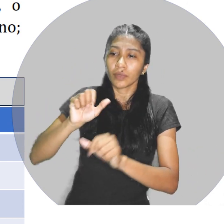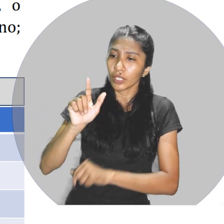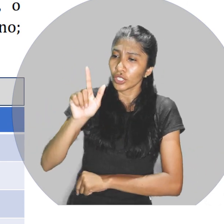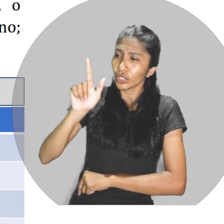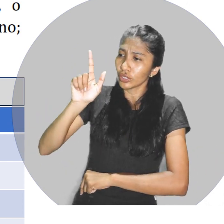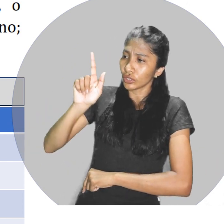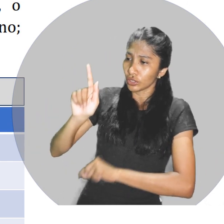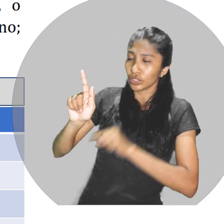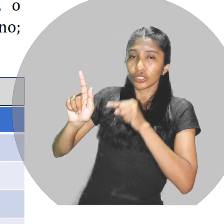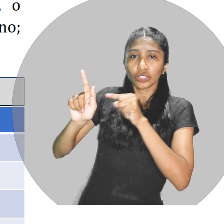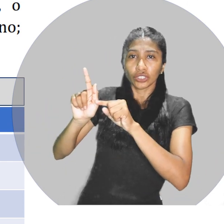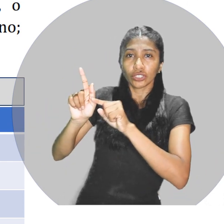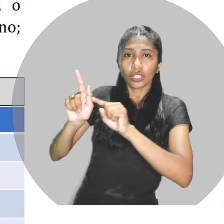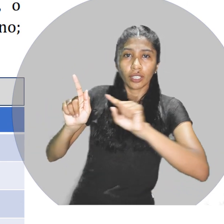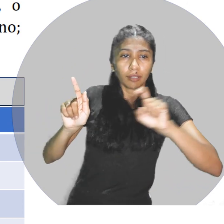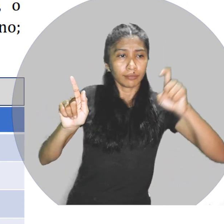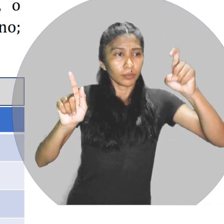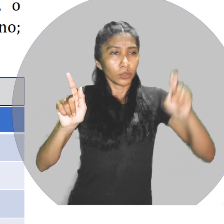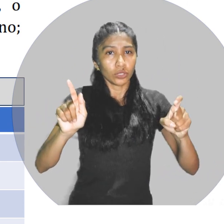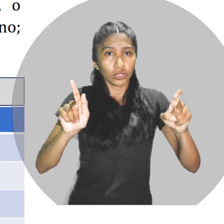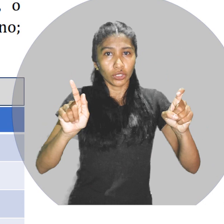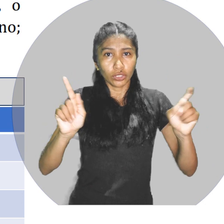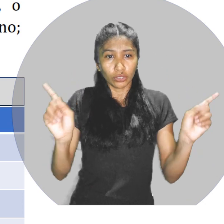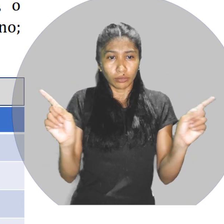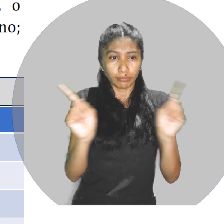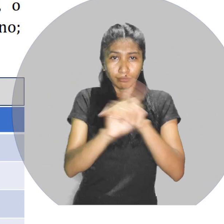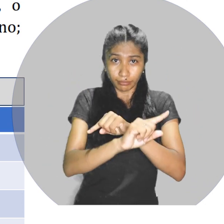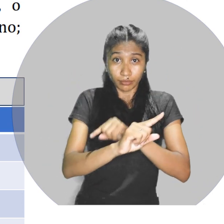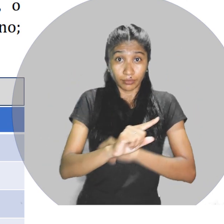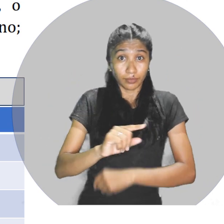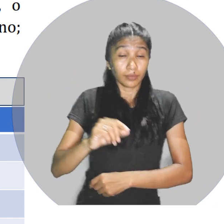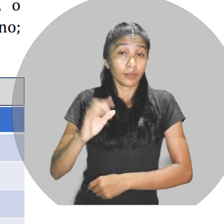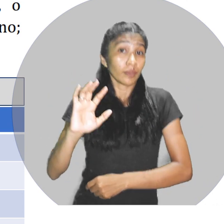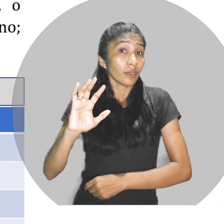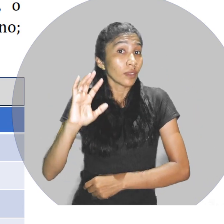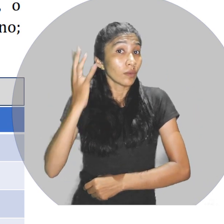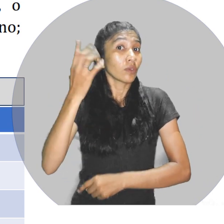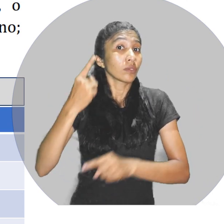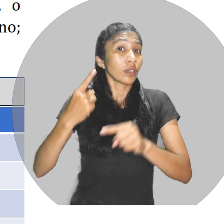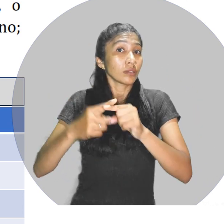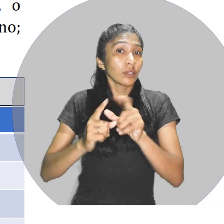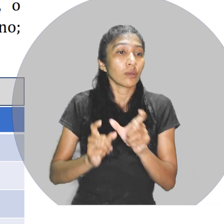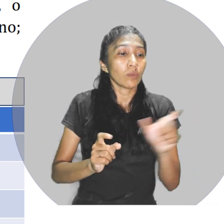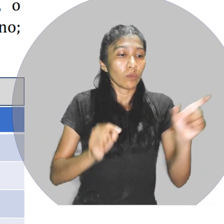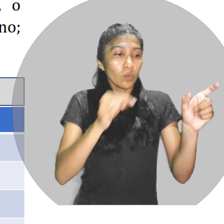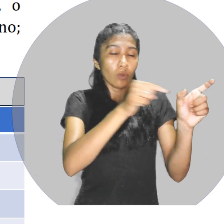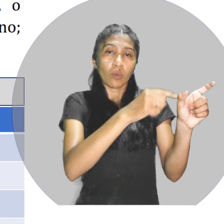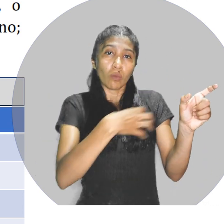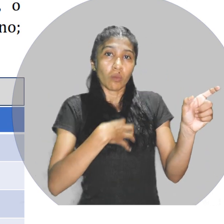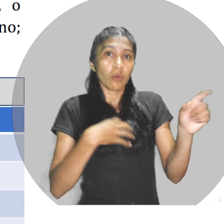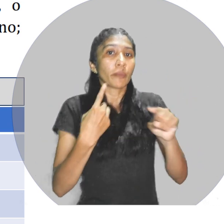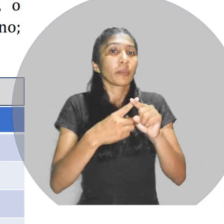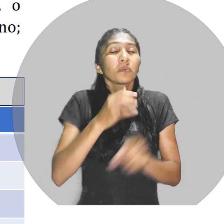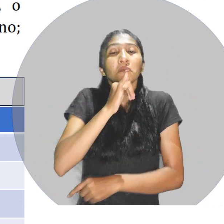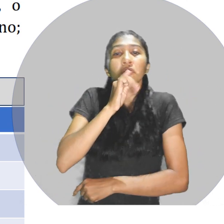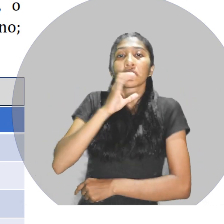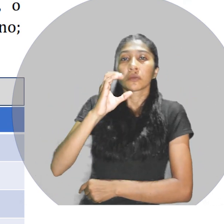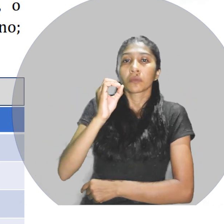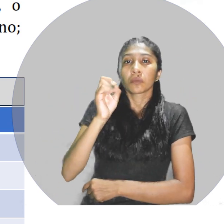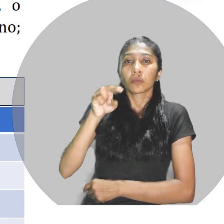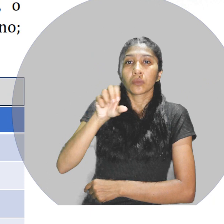no lugar do X. Isso não acontece com as palavras assigmáticas. Cônsul, por exemplo,